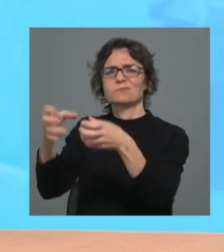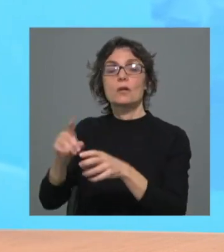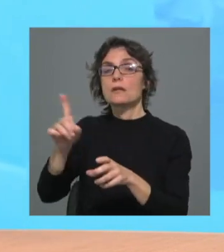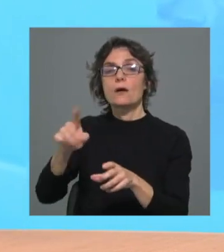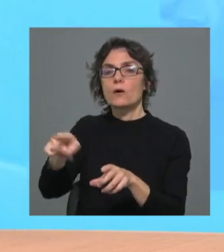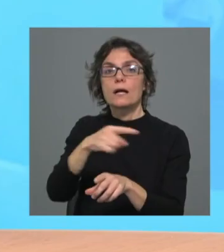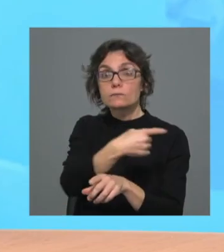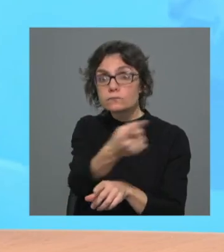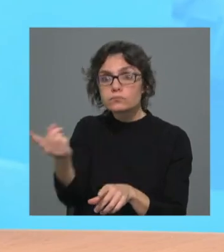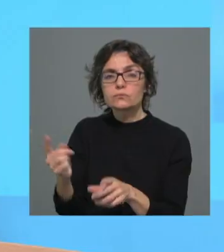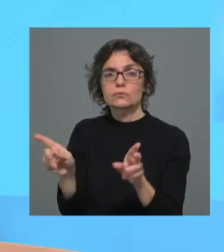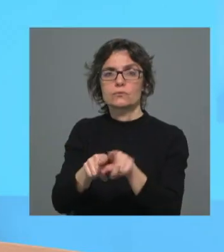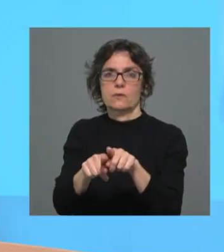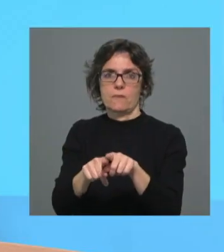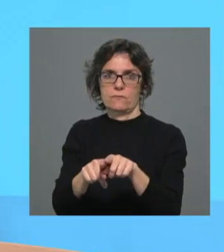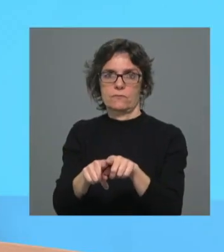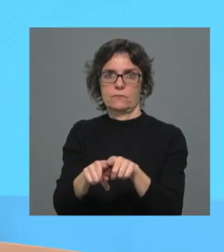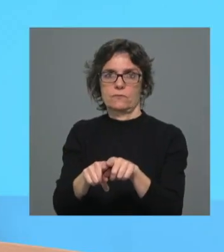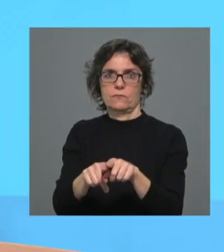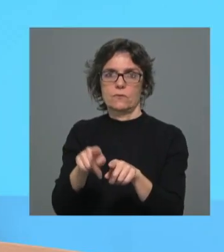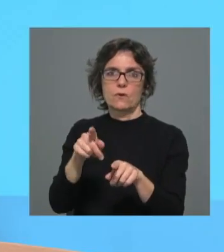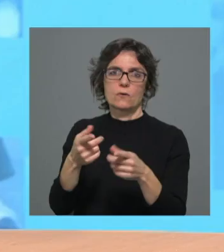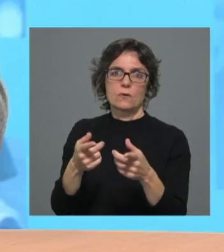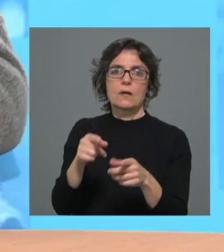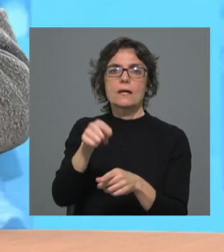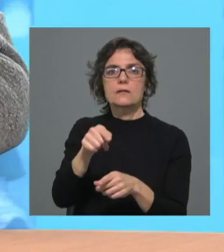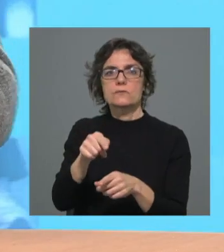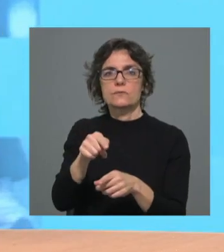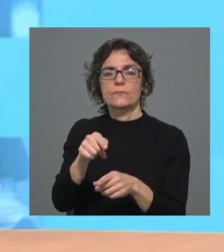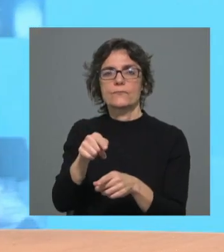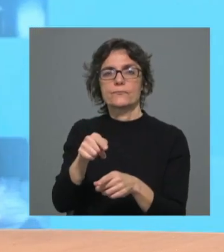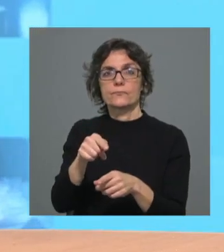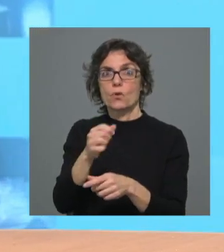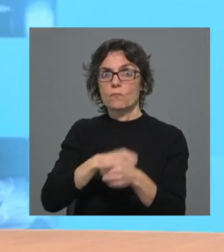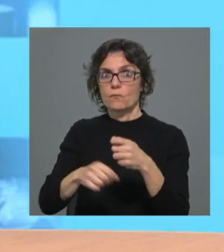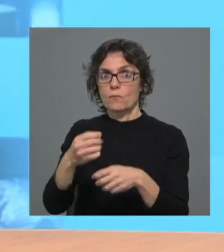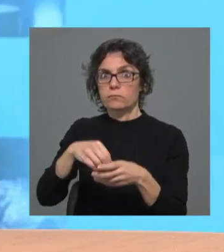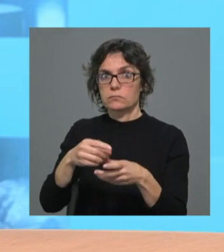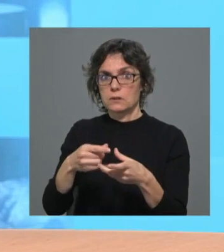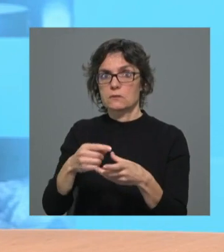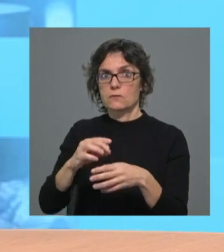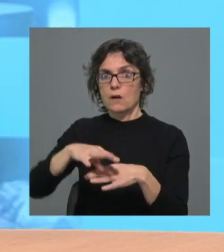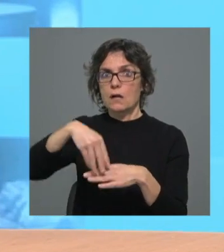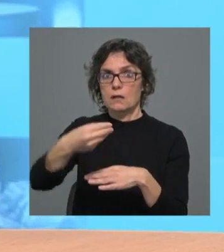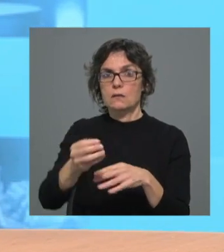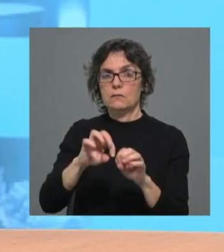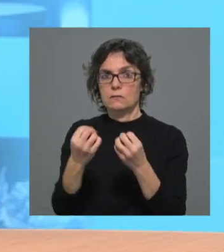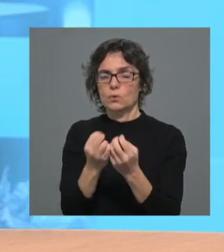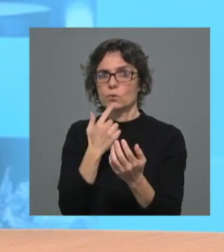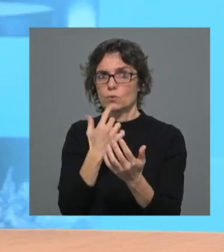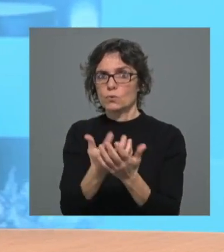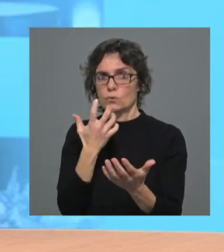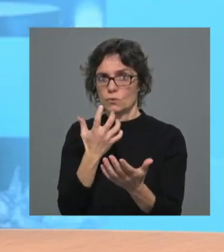como filhos do mesmo Deus. E isso é um movimento interno que tem uma enorme consequência social. O